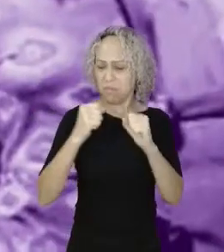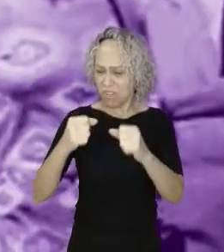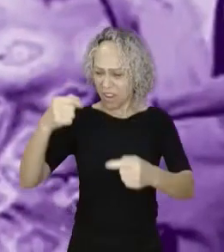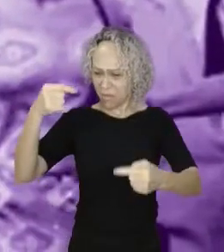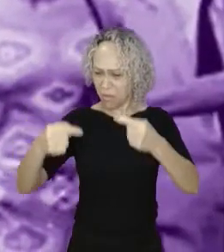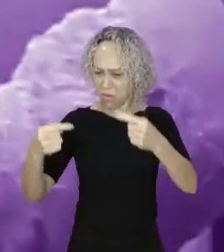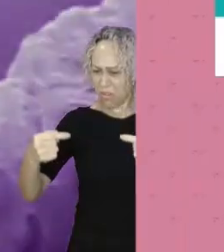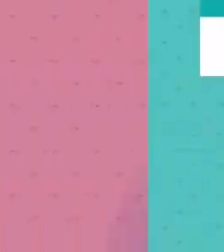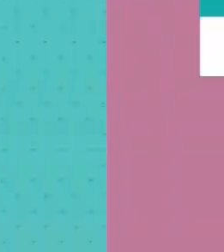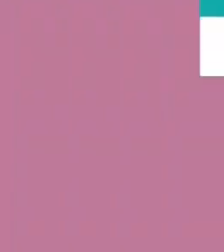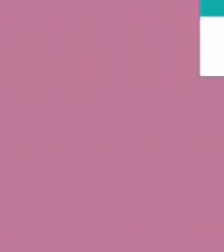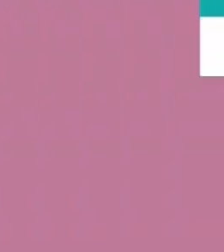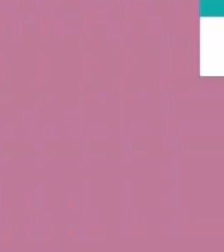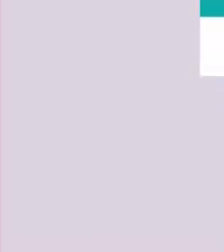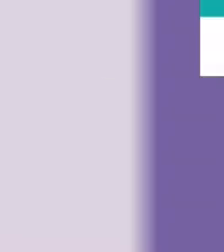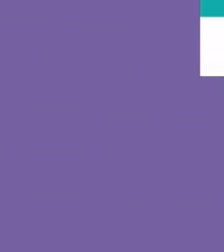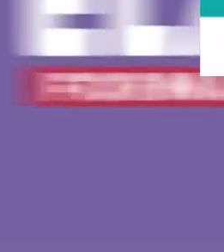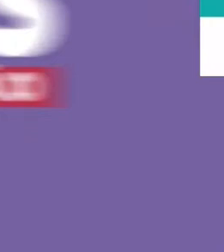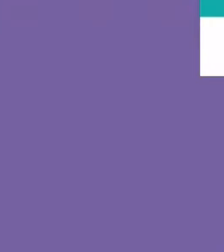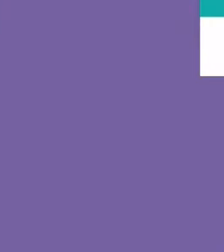de poder.